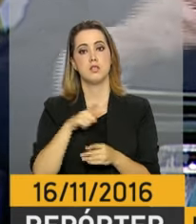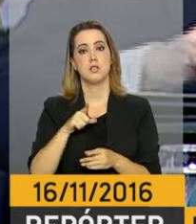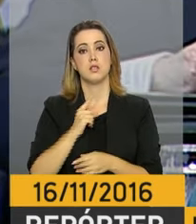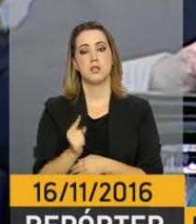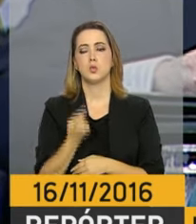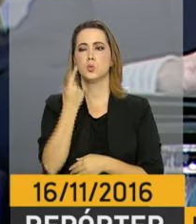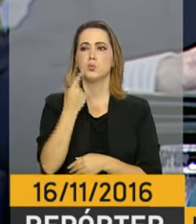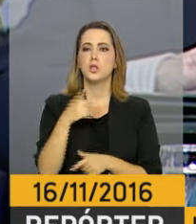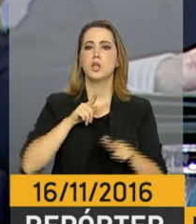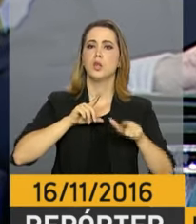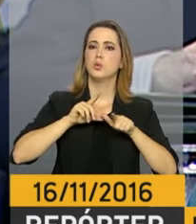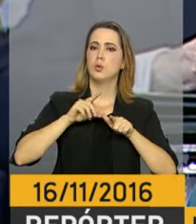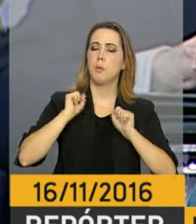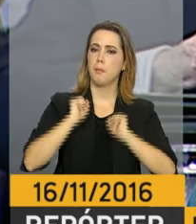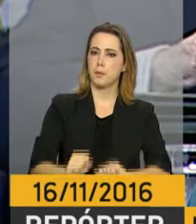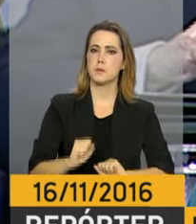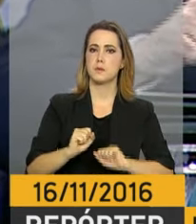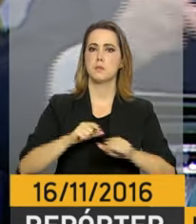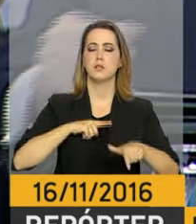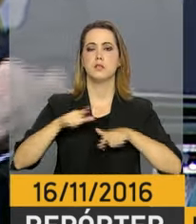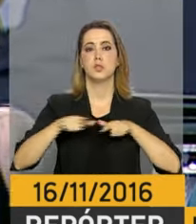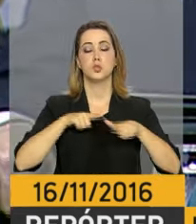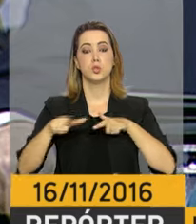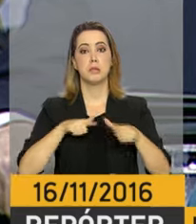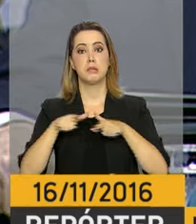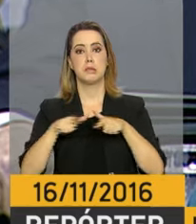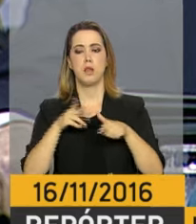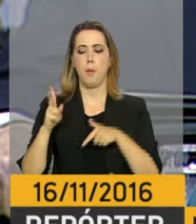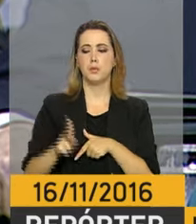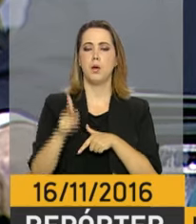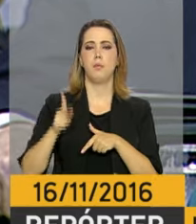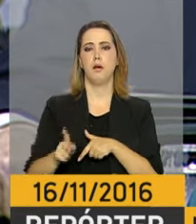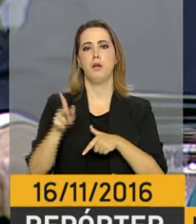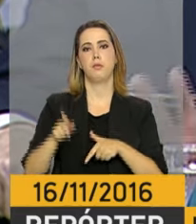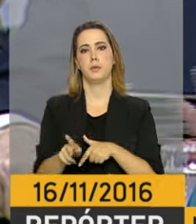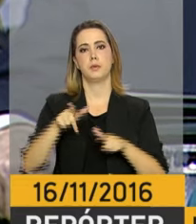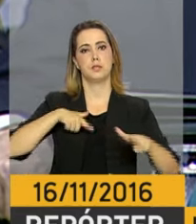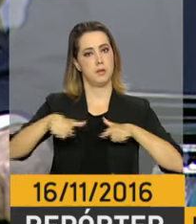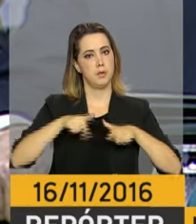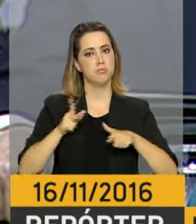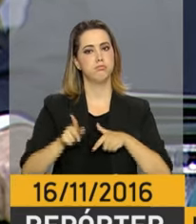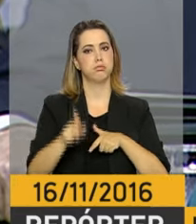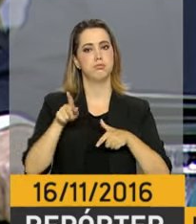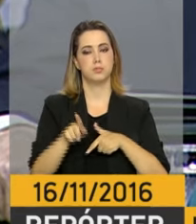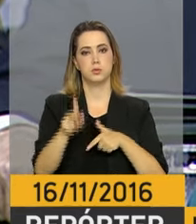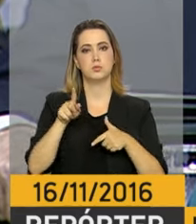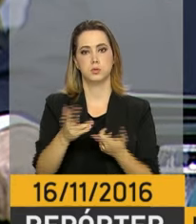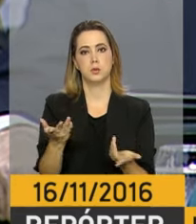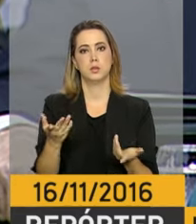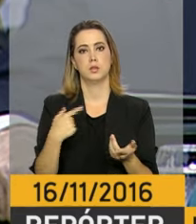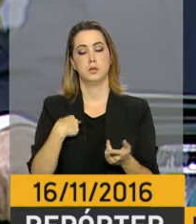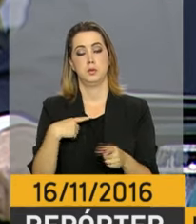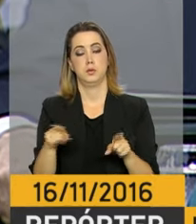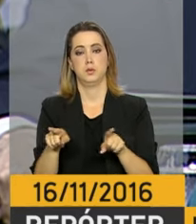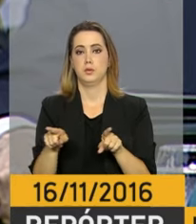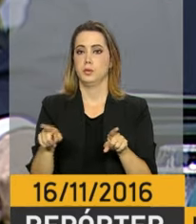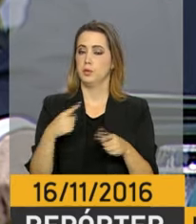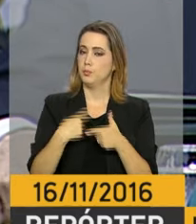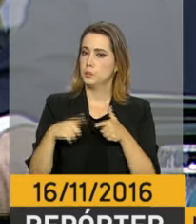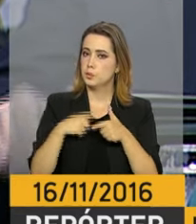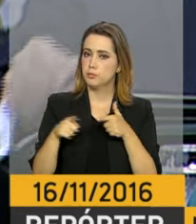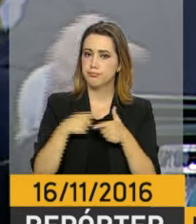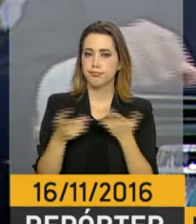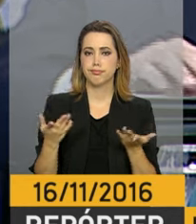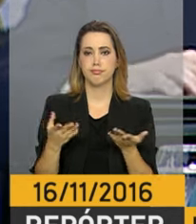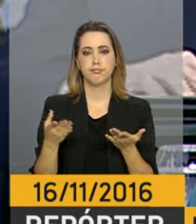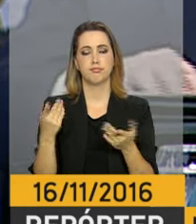um meio meios e modos de que estas operações sejam permanentes para que se recolha a criminalidade na medida em